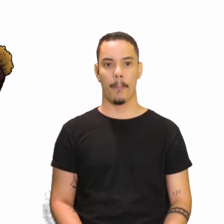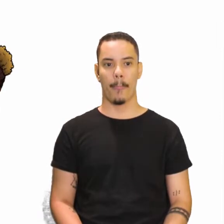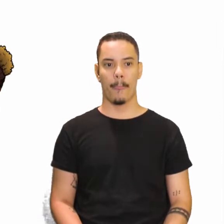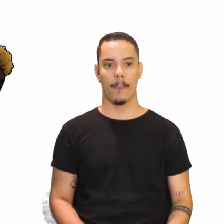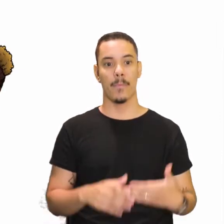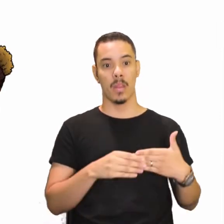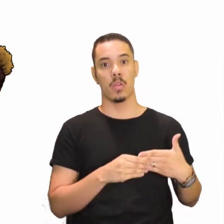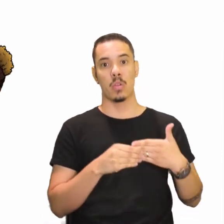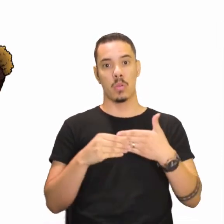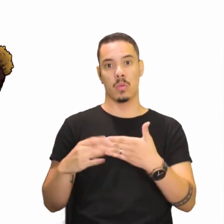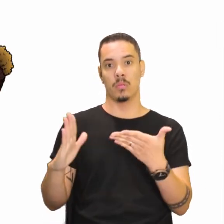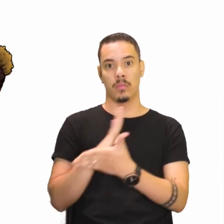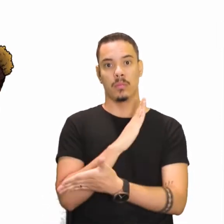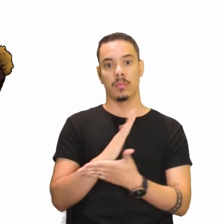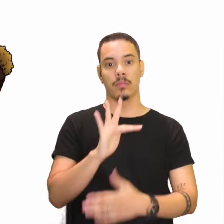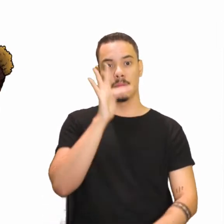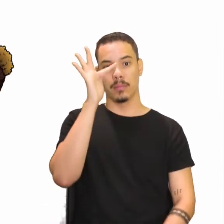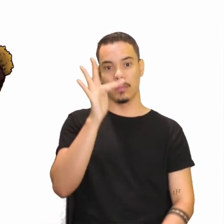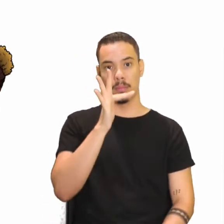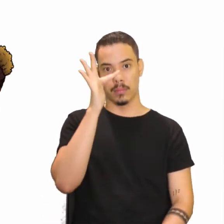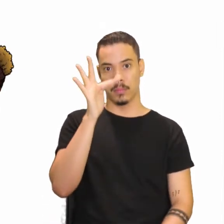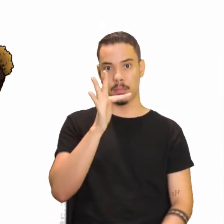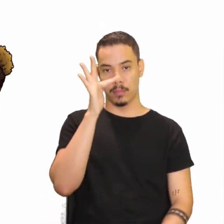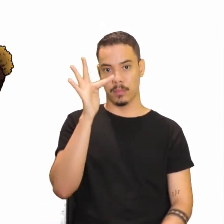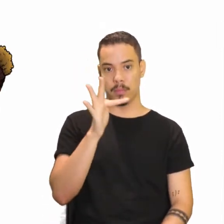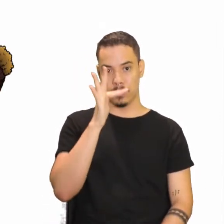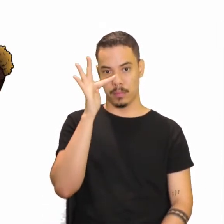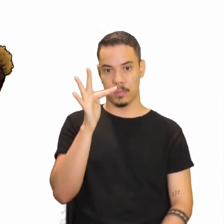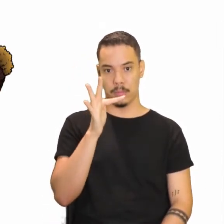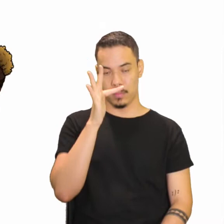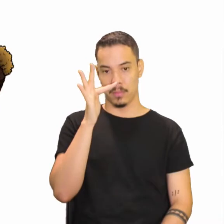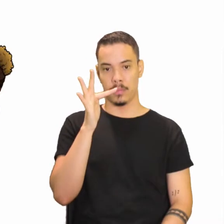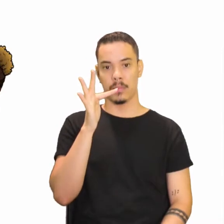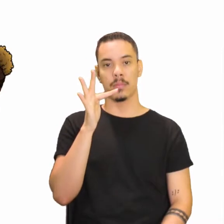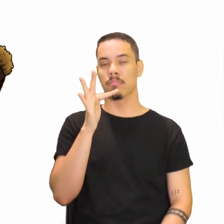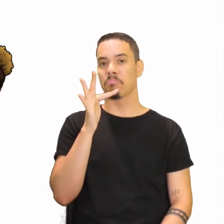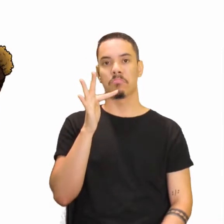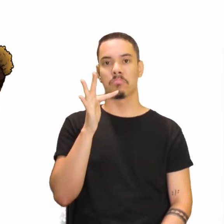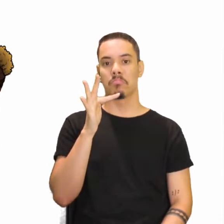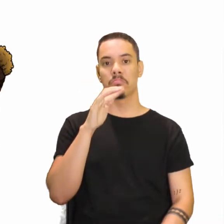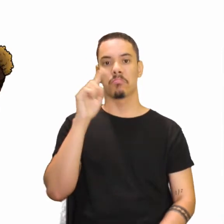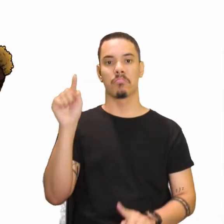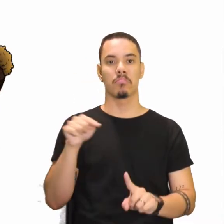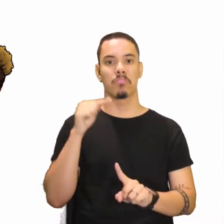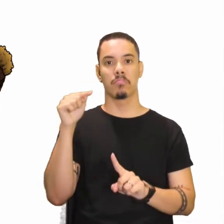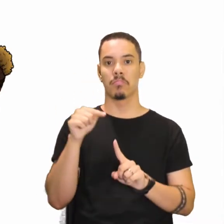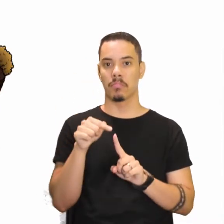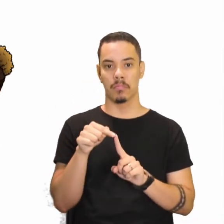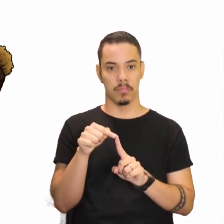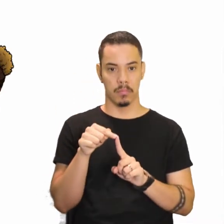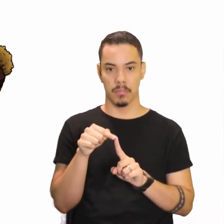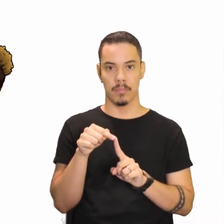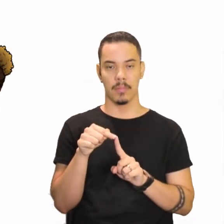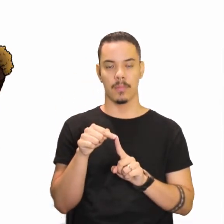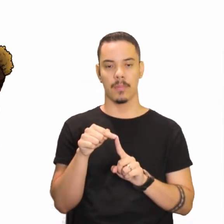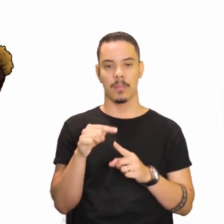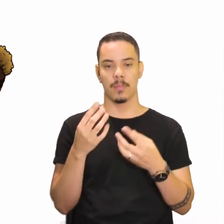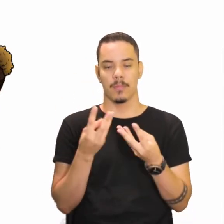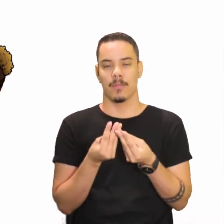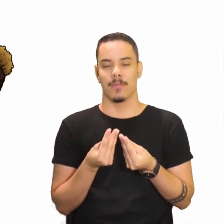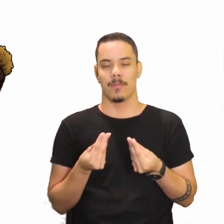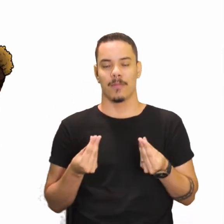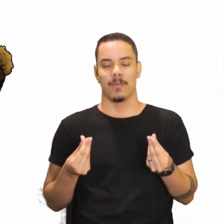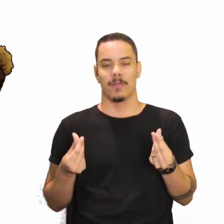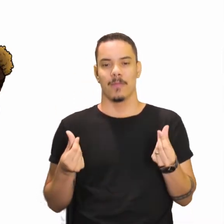trouxe algumas flores a fim de nos agradar. Qual era a finalidade? Qual era o objetivo? De